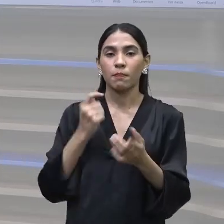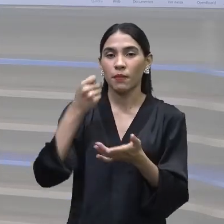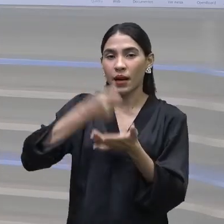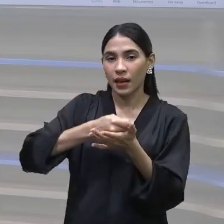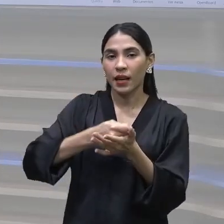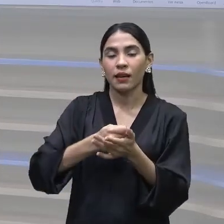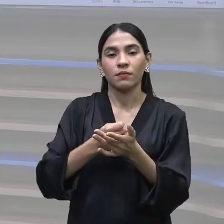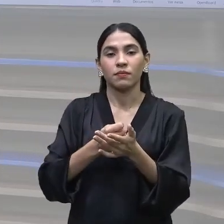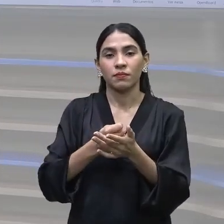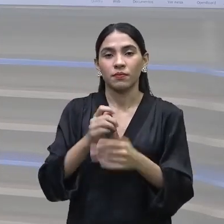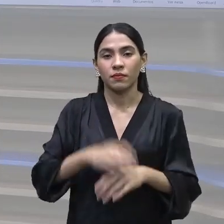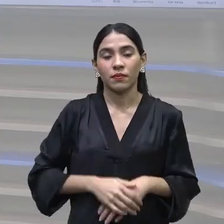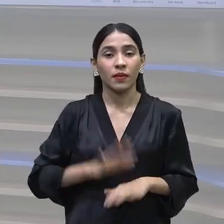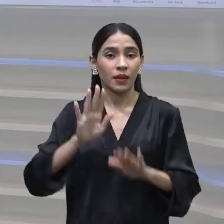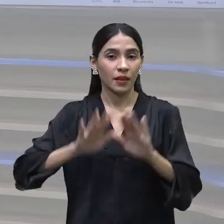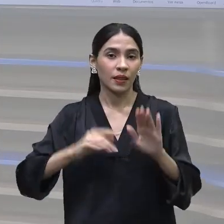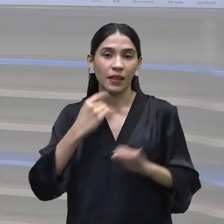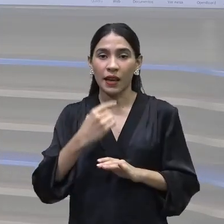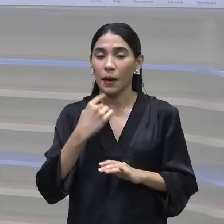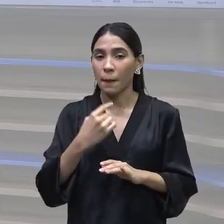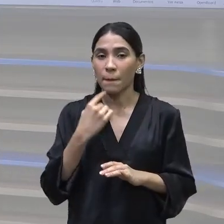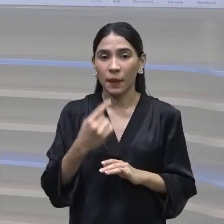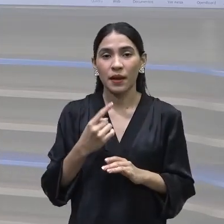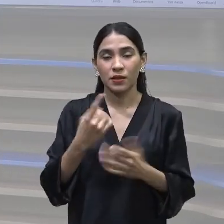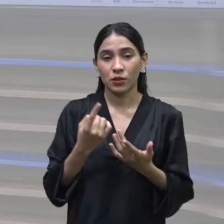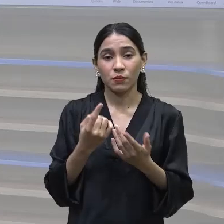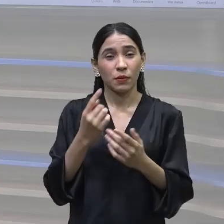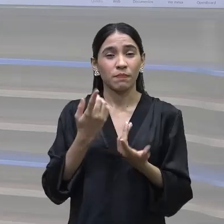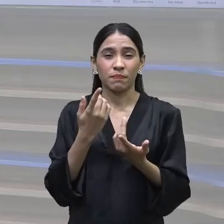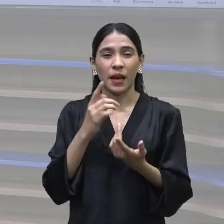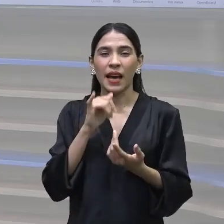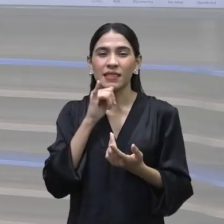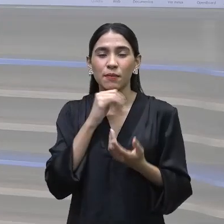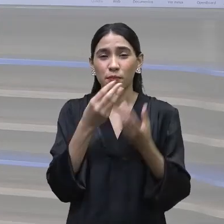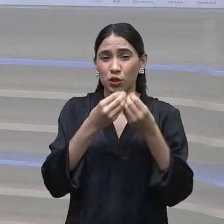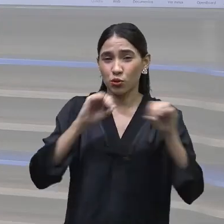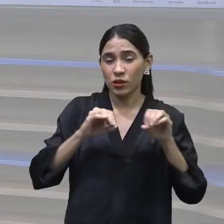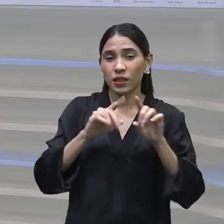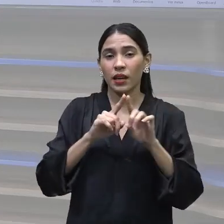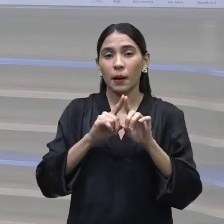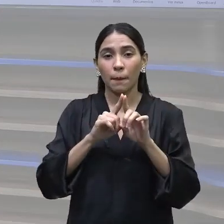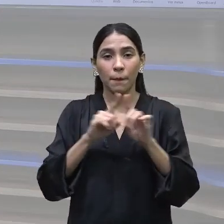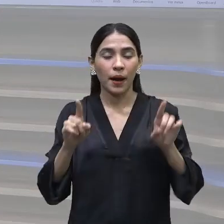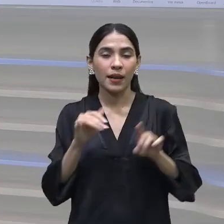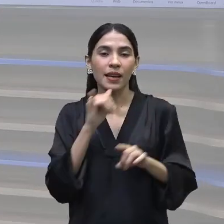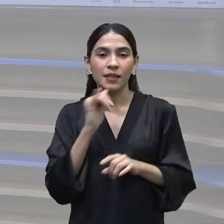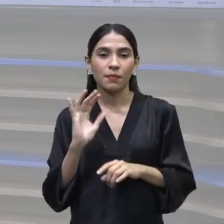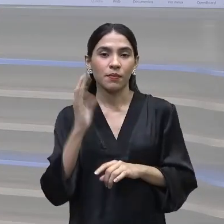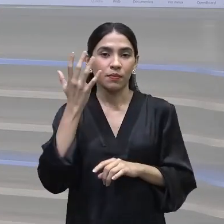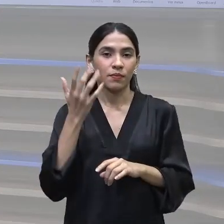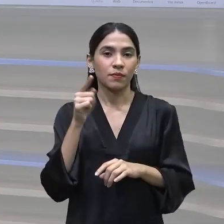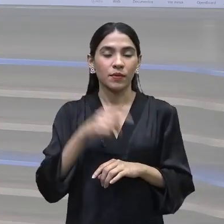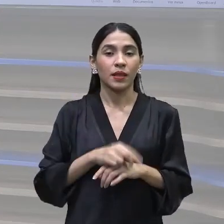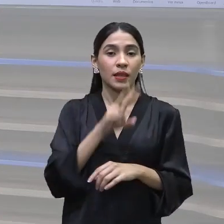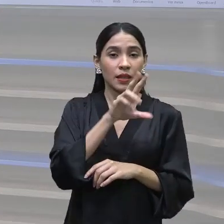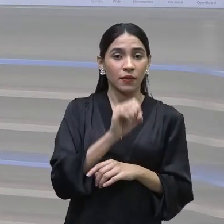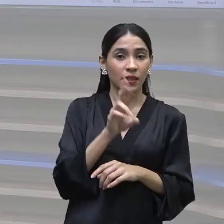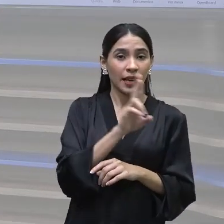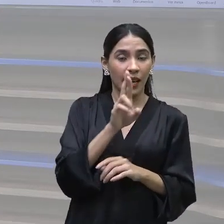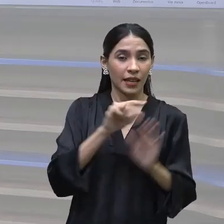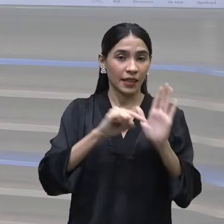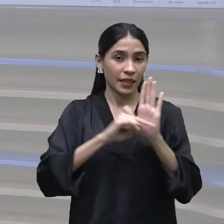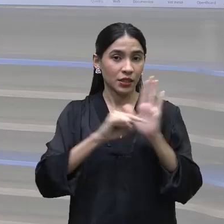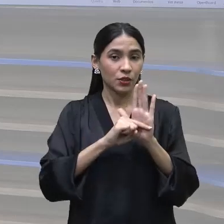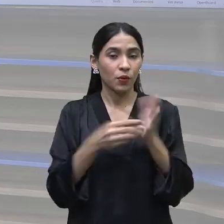muito alto e de repente não valerá a pena. E aí, logicamente que, se de repente você está lá com R$50